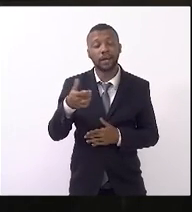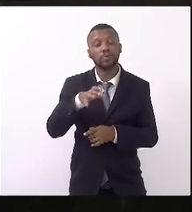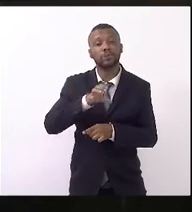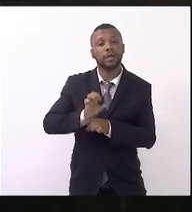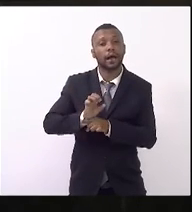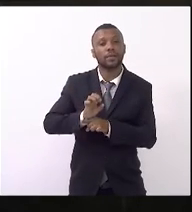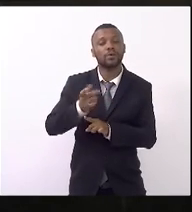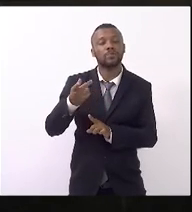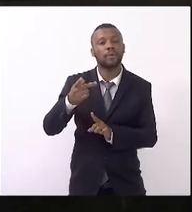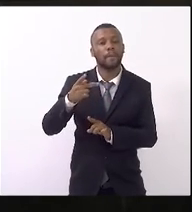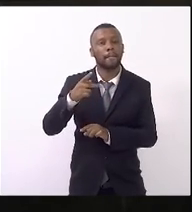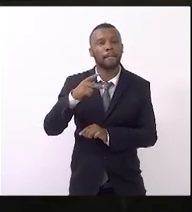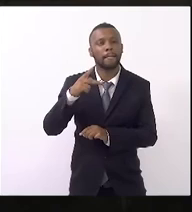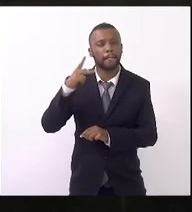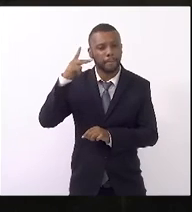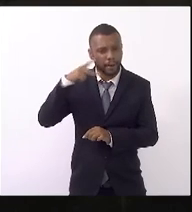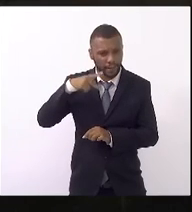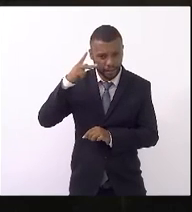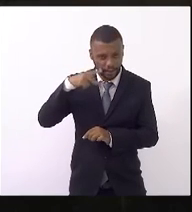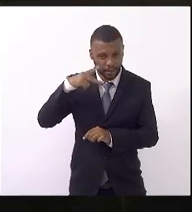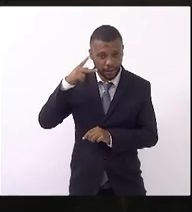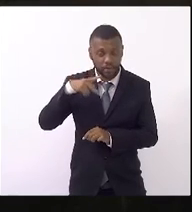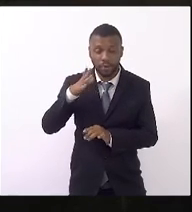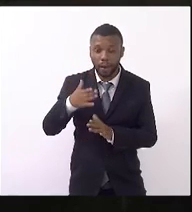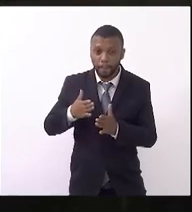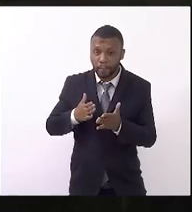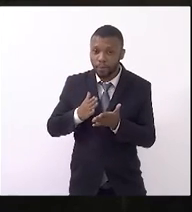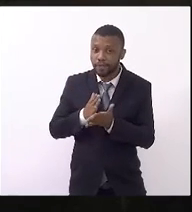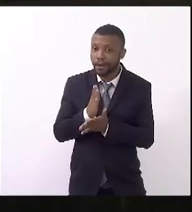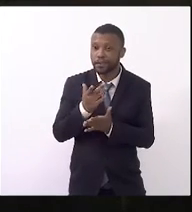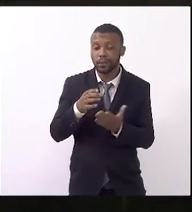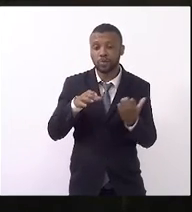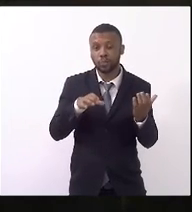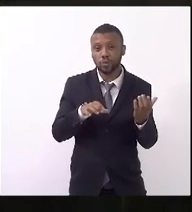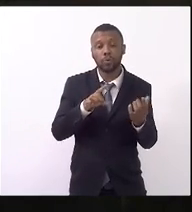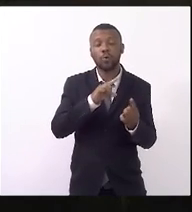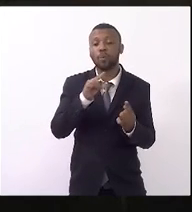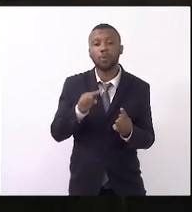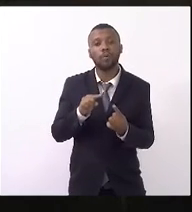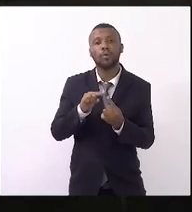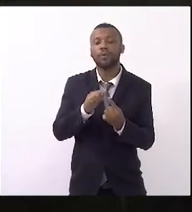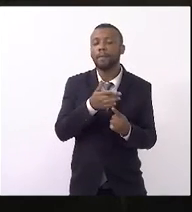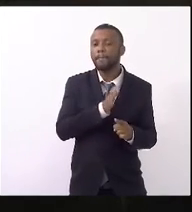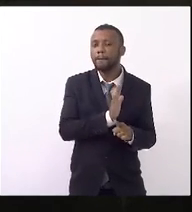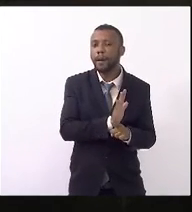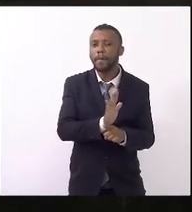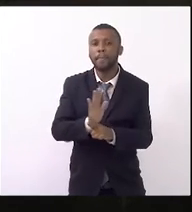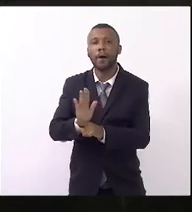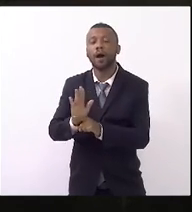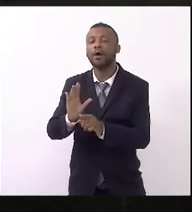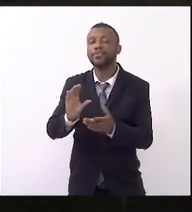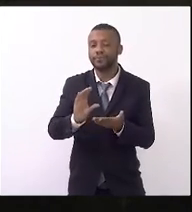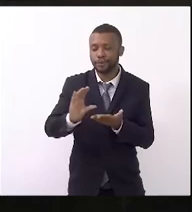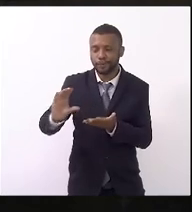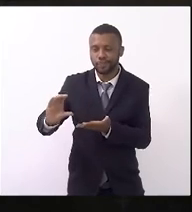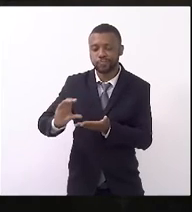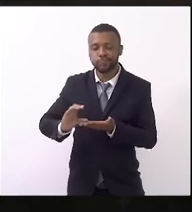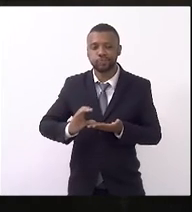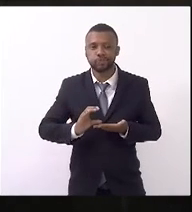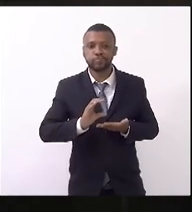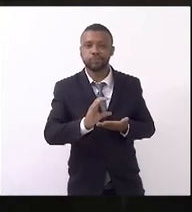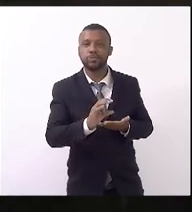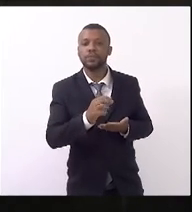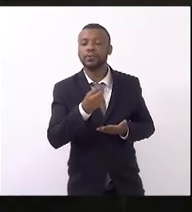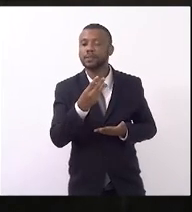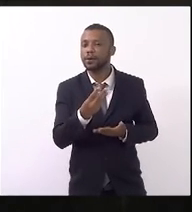que foi aprovada no Congresso Nacional com o objetivo de transferir